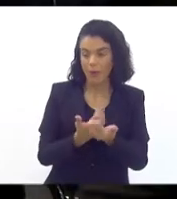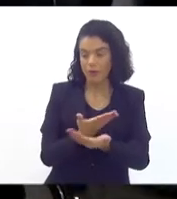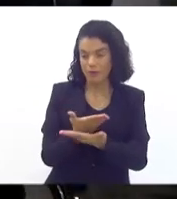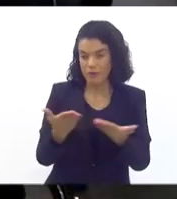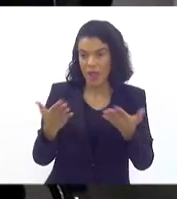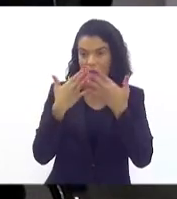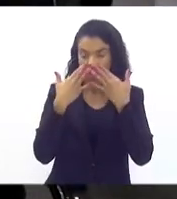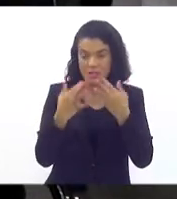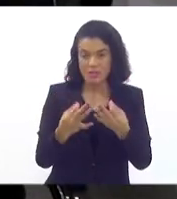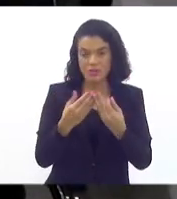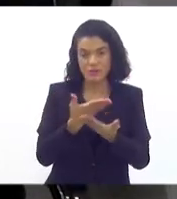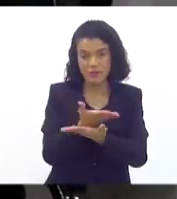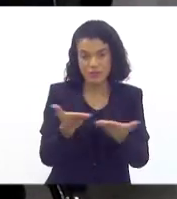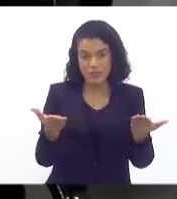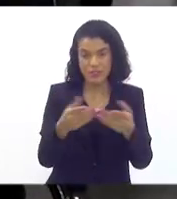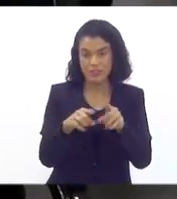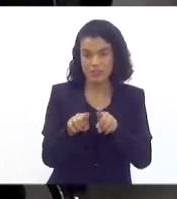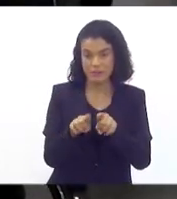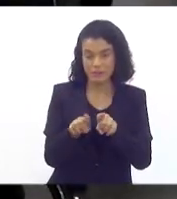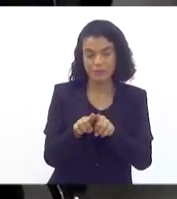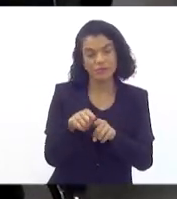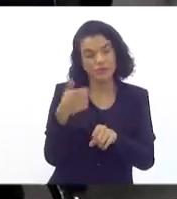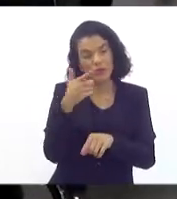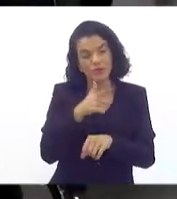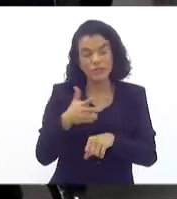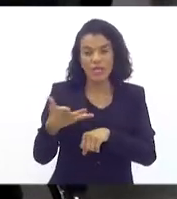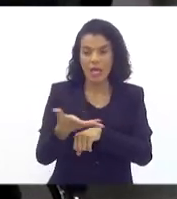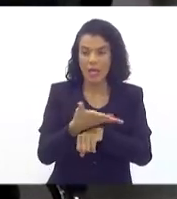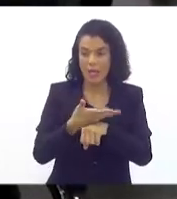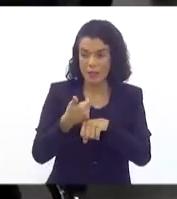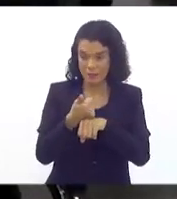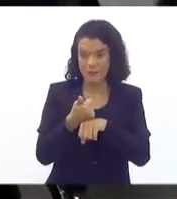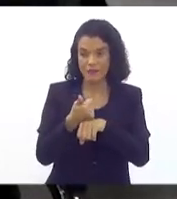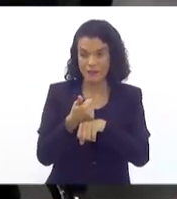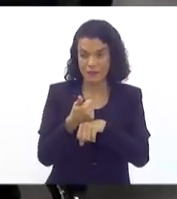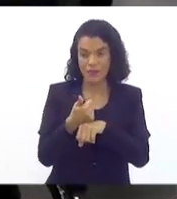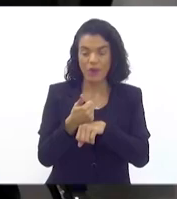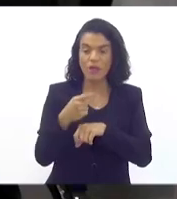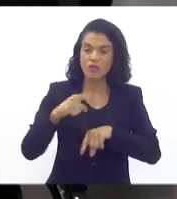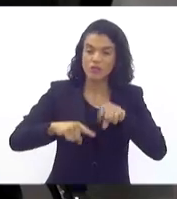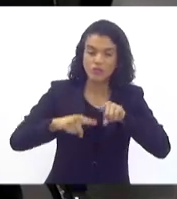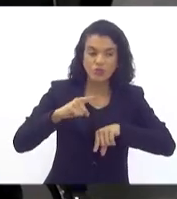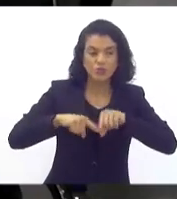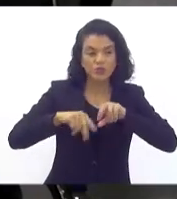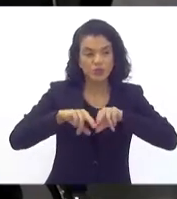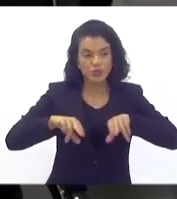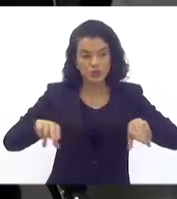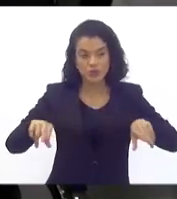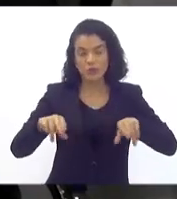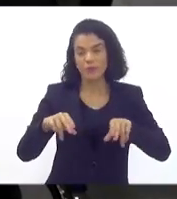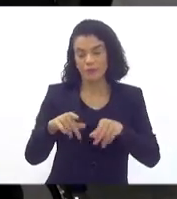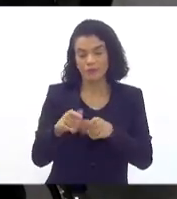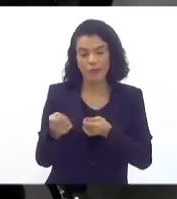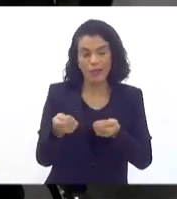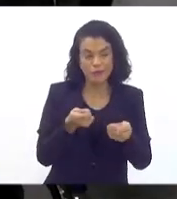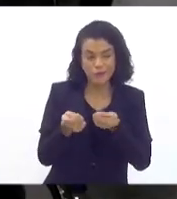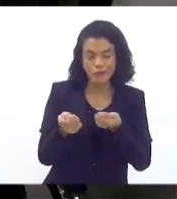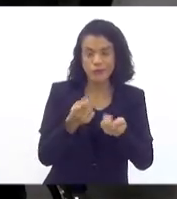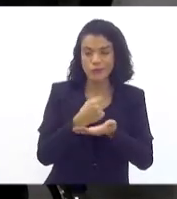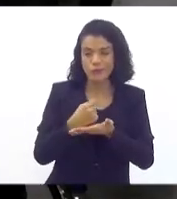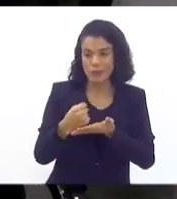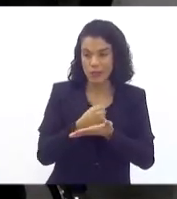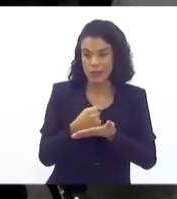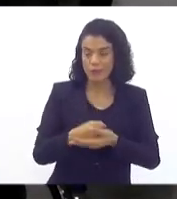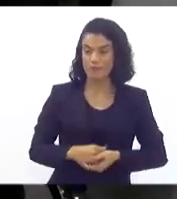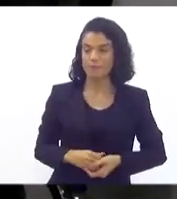Da atenção de vocês para que a gente possa aperfeiçoar esse esse instrumentos essas ferramentas de ajuste desses contratos